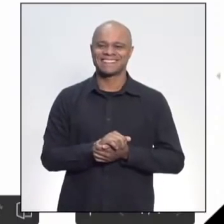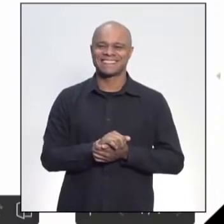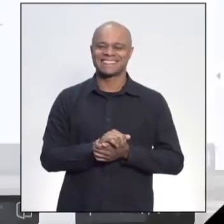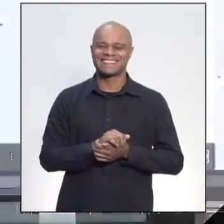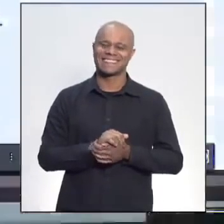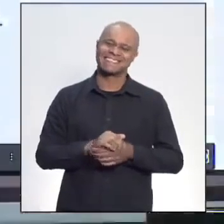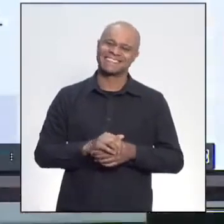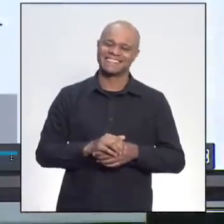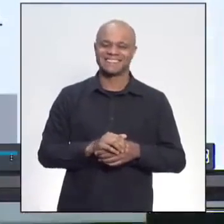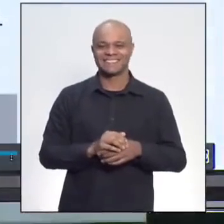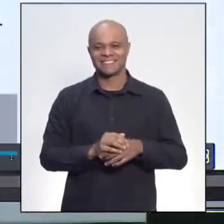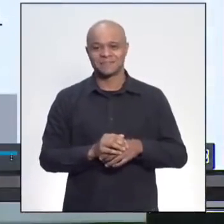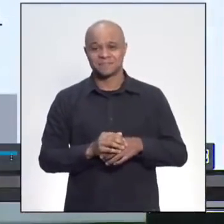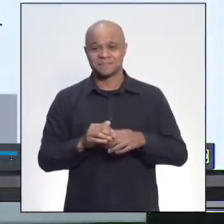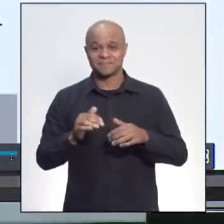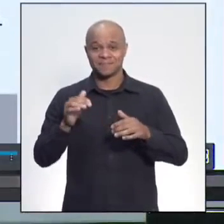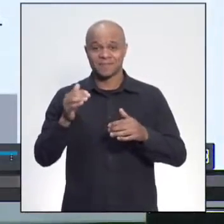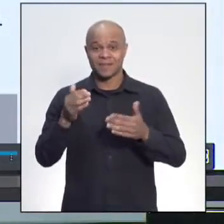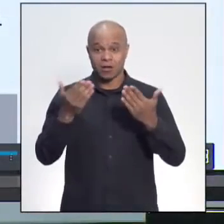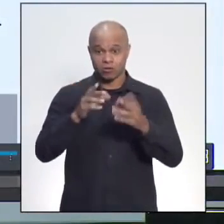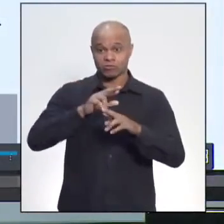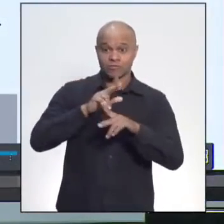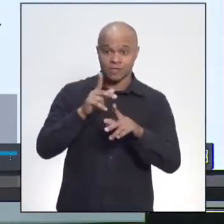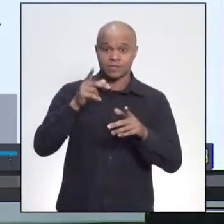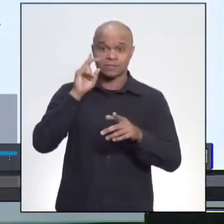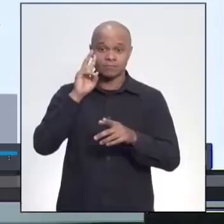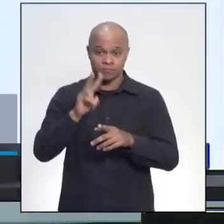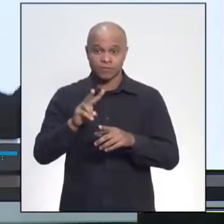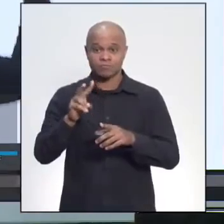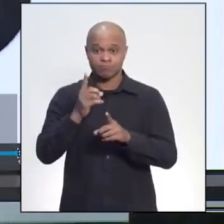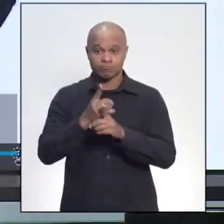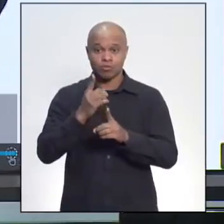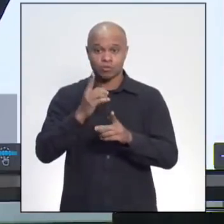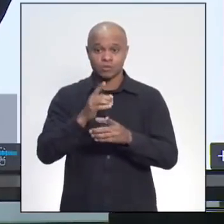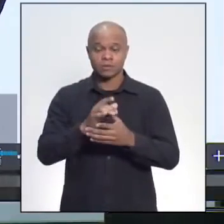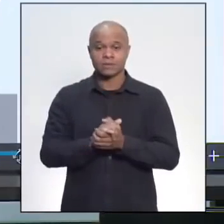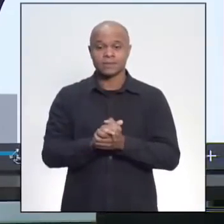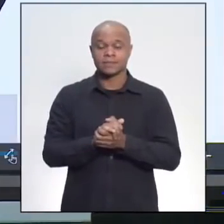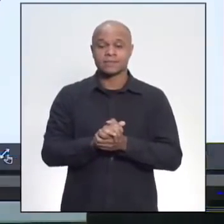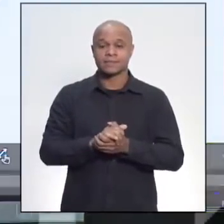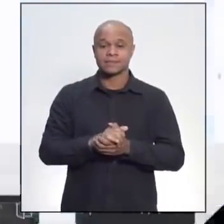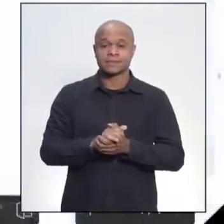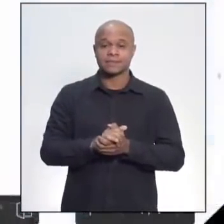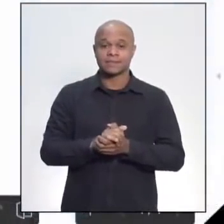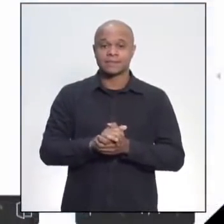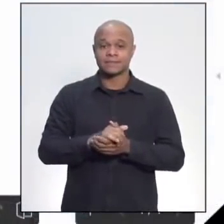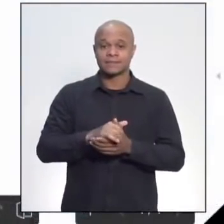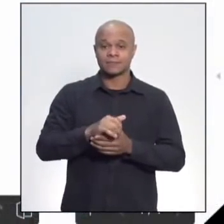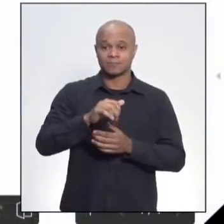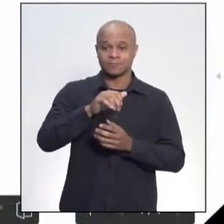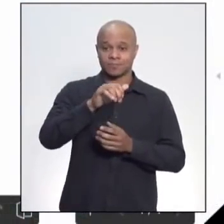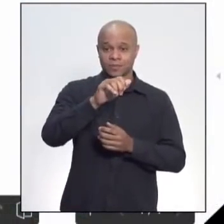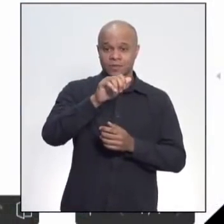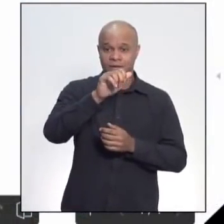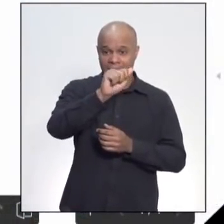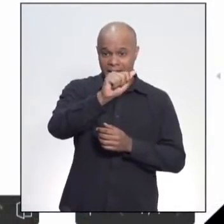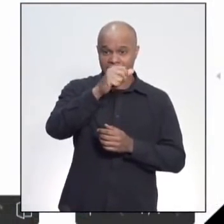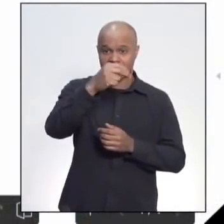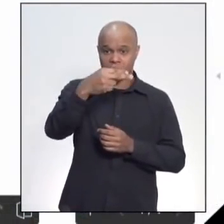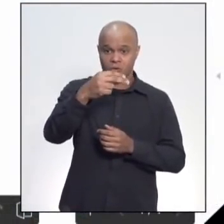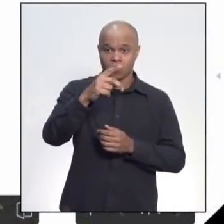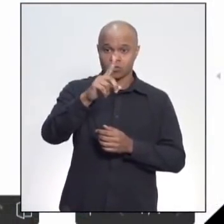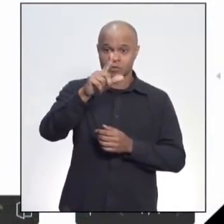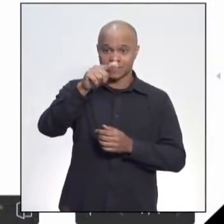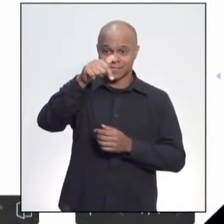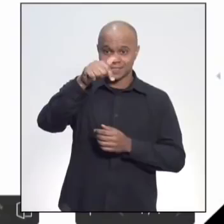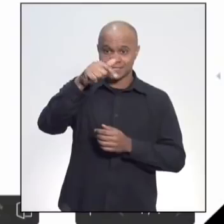y pela variação do x. Então, no y a gente vai ter 17, que é o